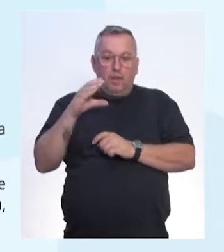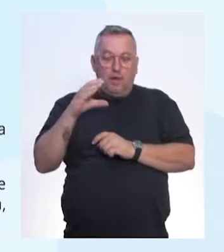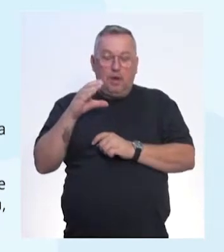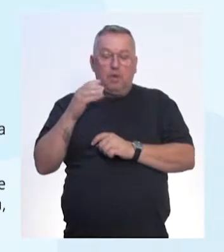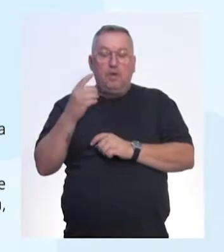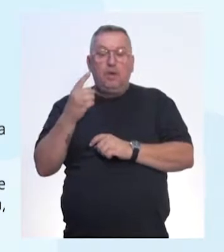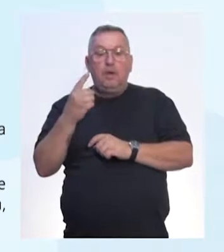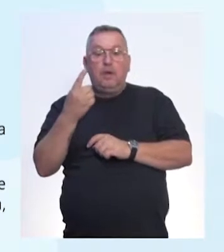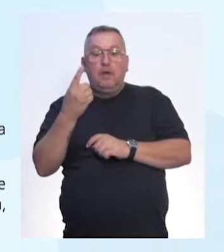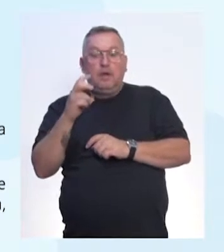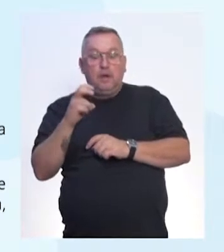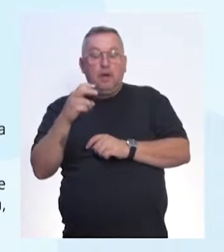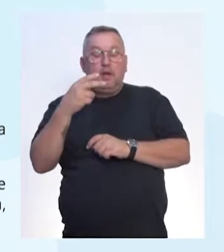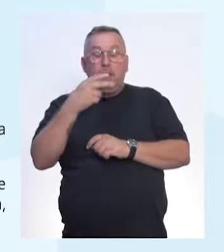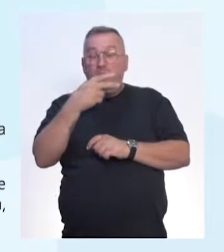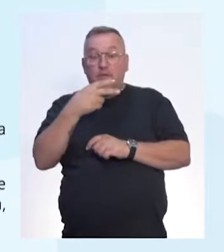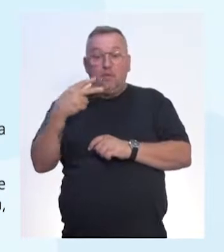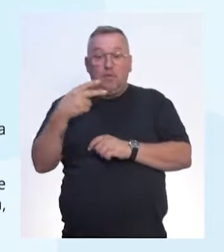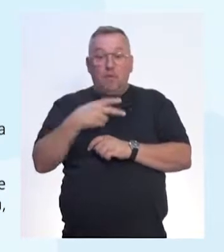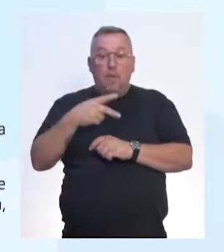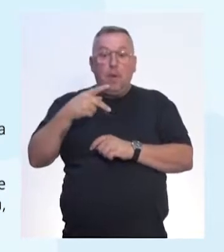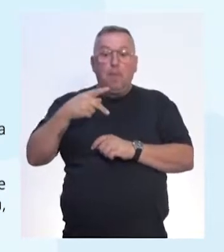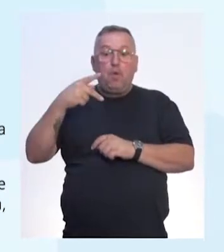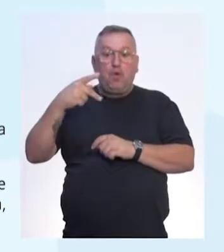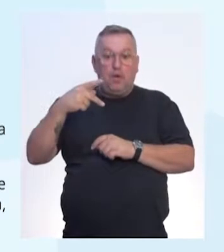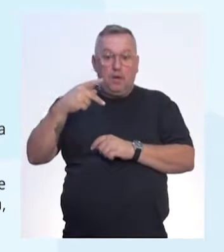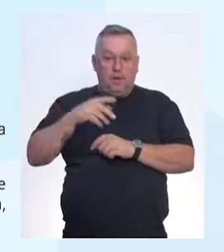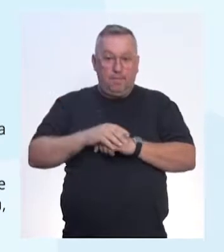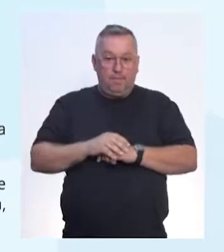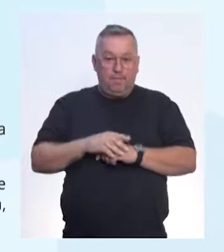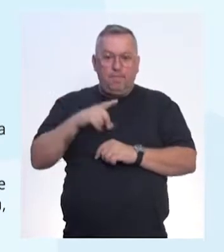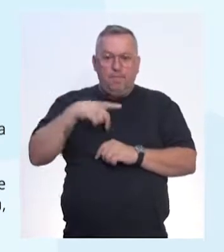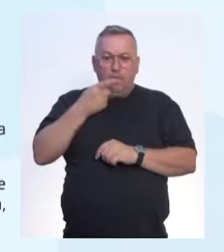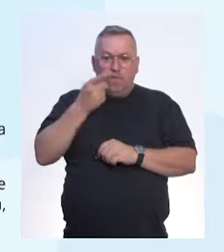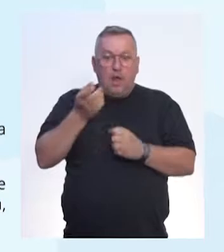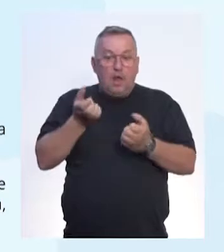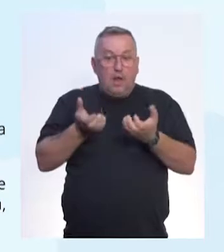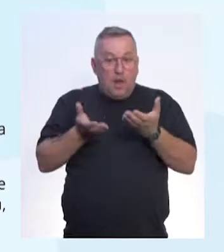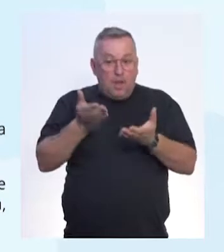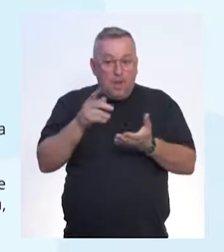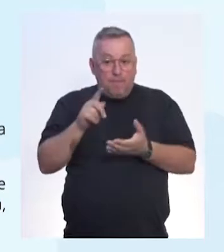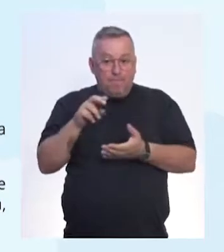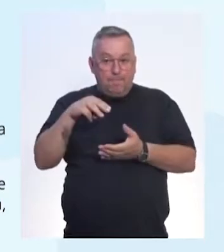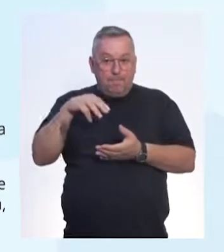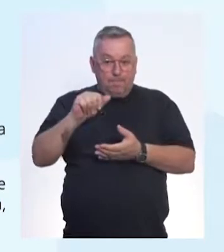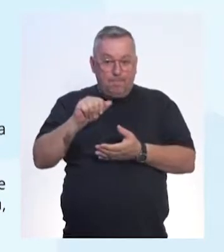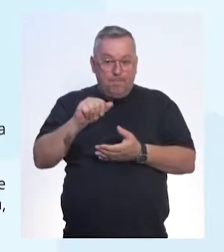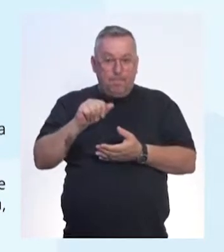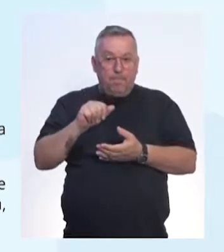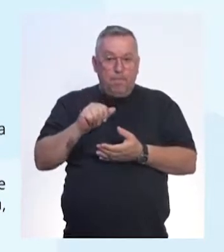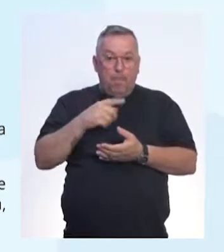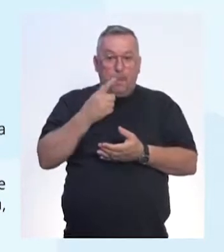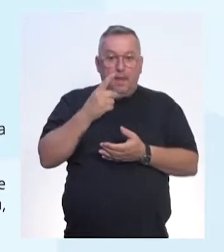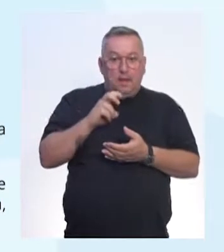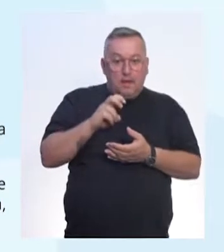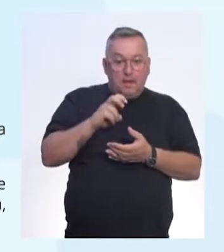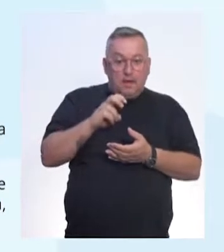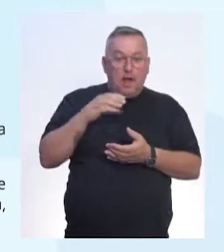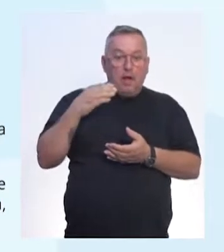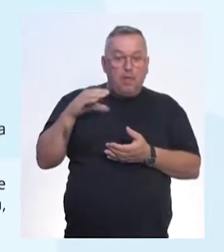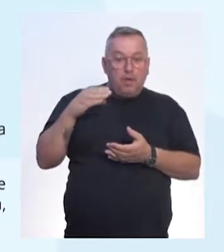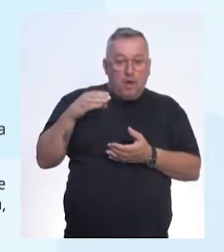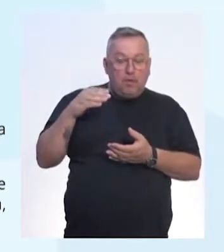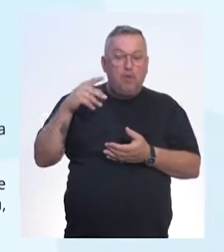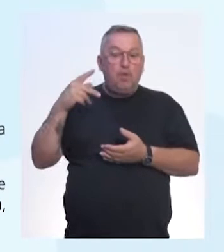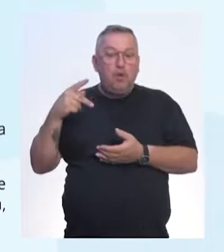e 22 de proteína. Estamos falando de gramas, então correspondem a 15 gramas de carboidrato e